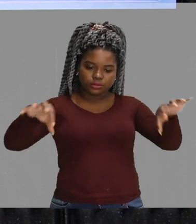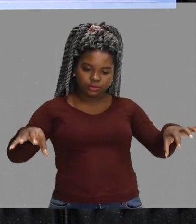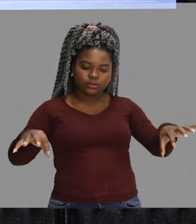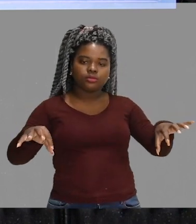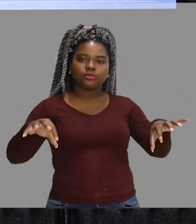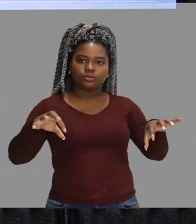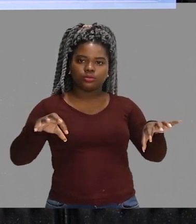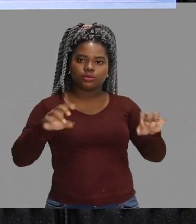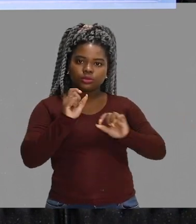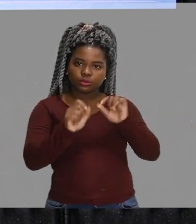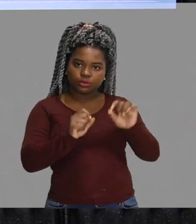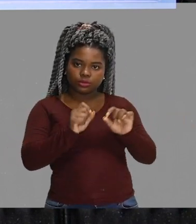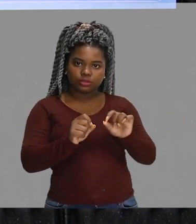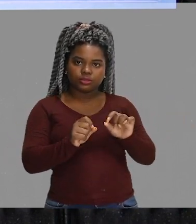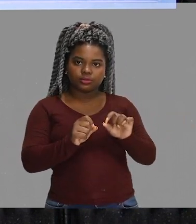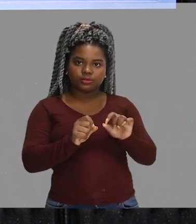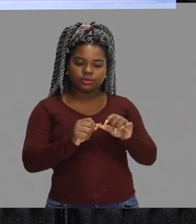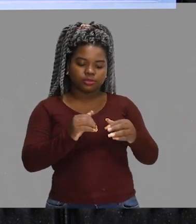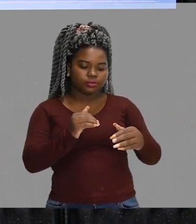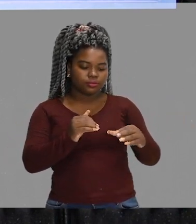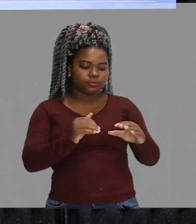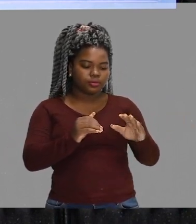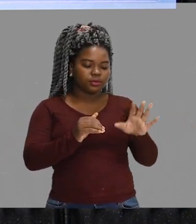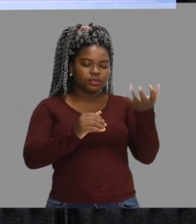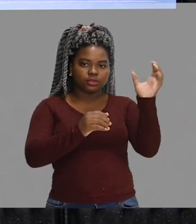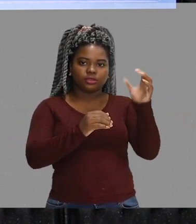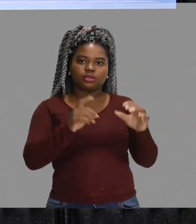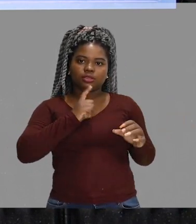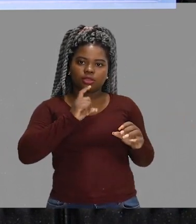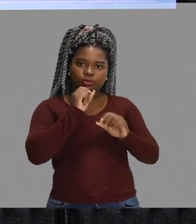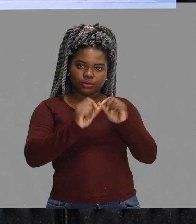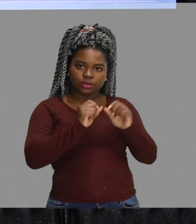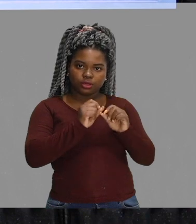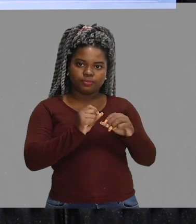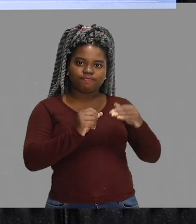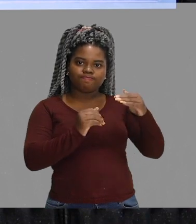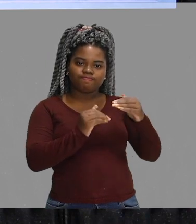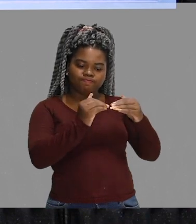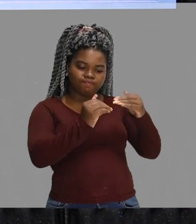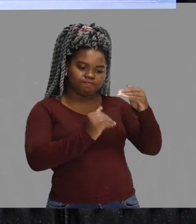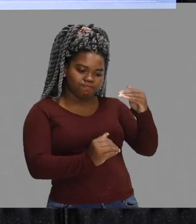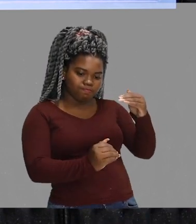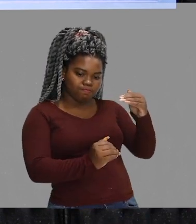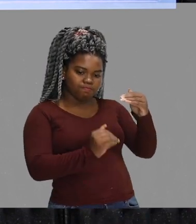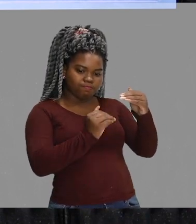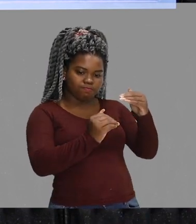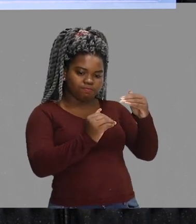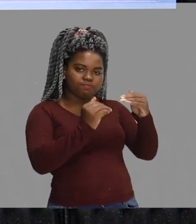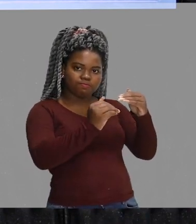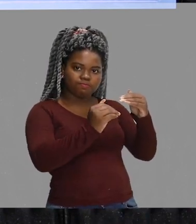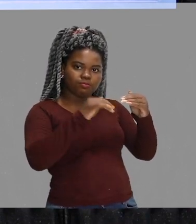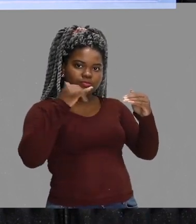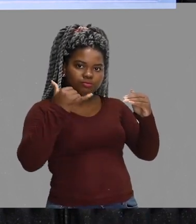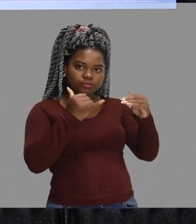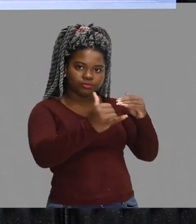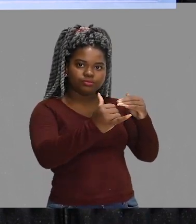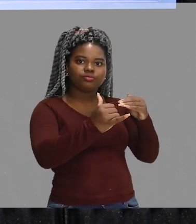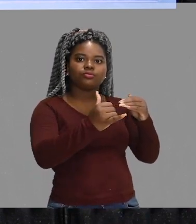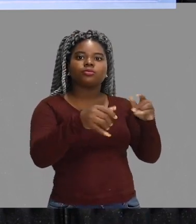sub-regiões, chamamos de níveis de energia ou camadas eletrônicas. Então, na eletrosfera, nós